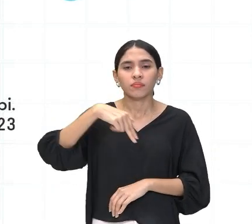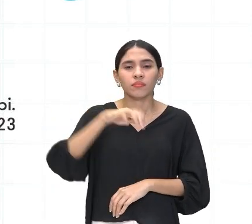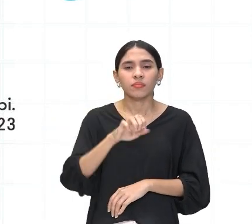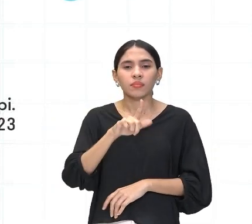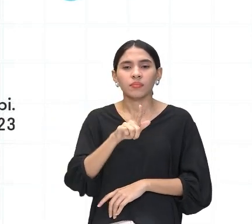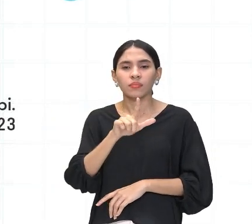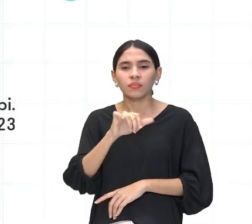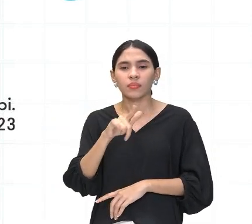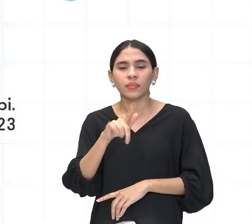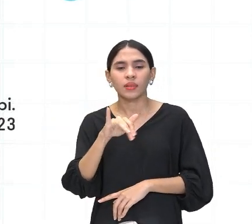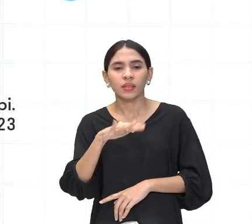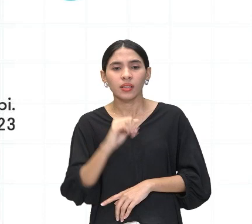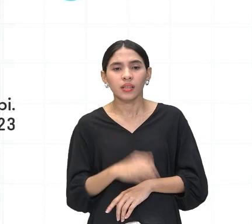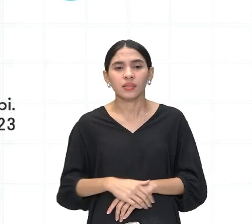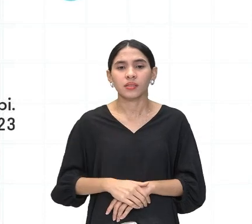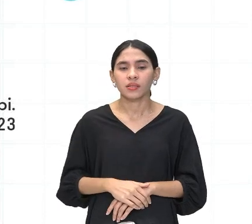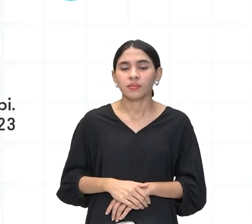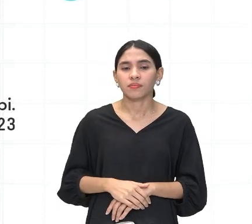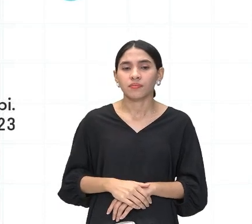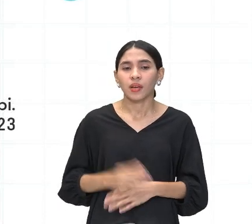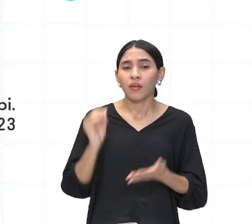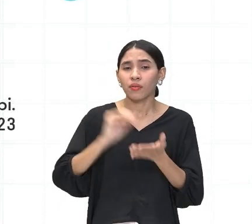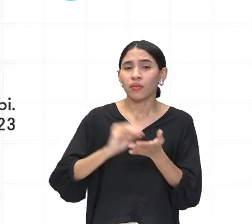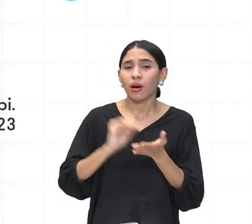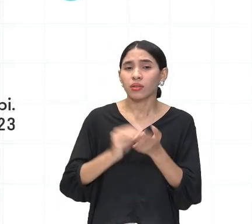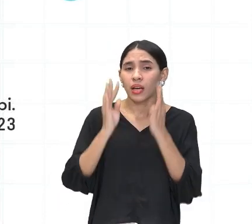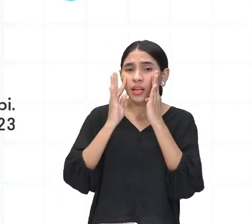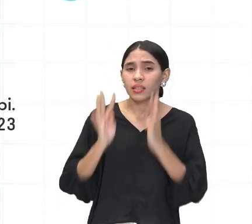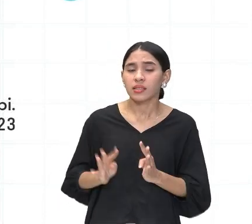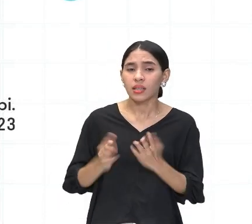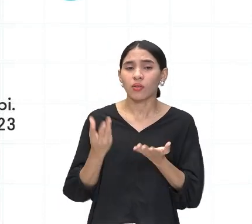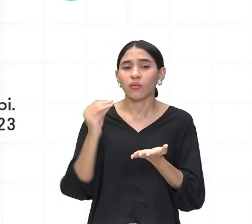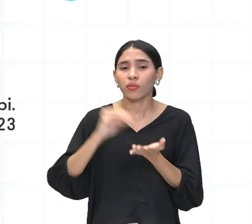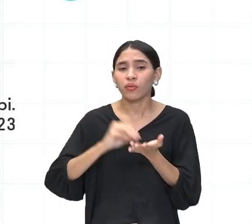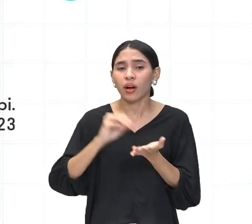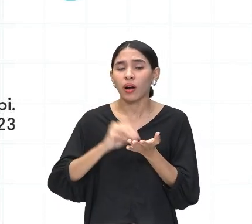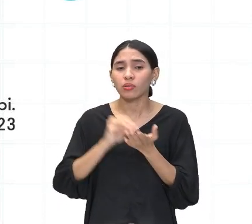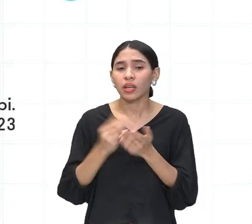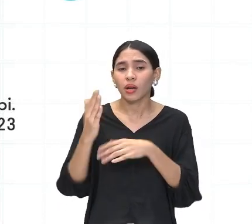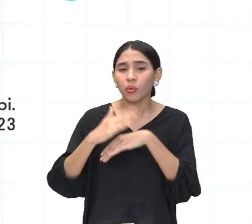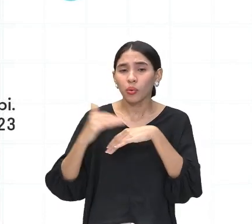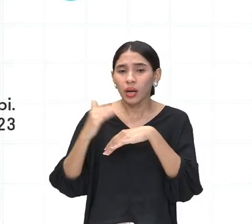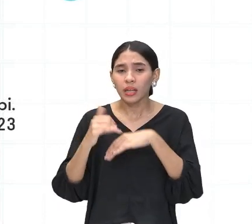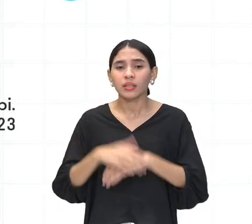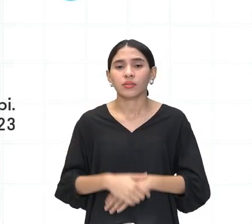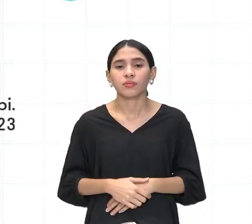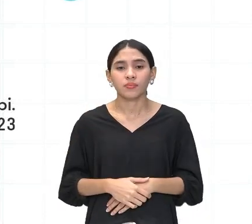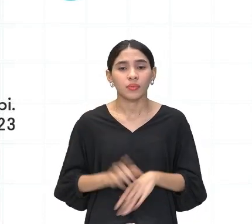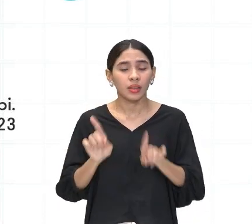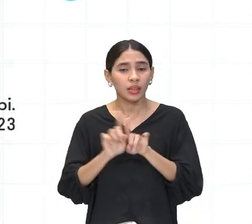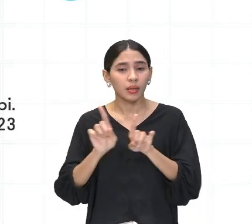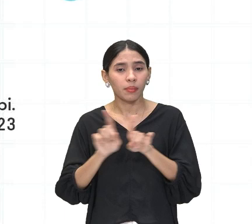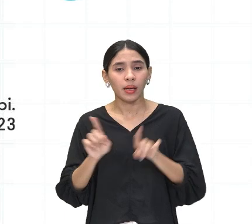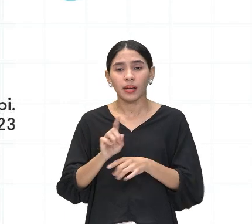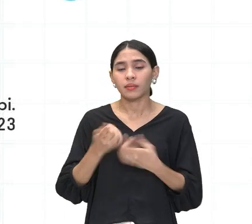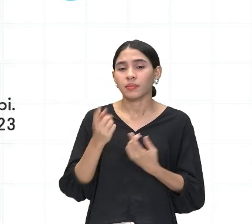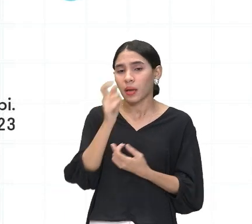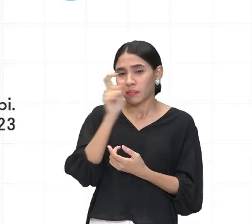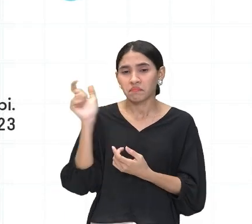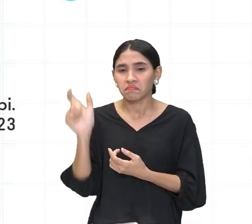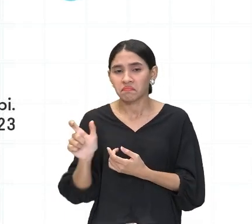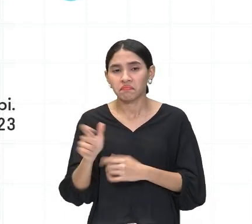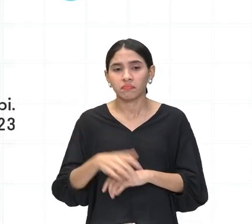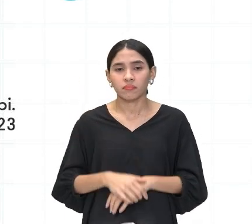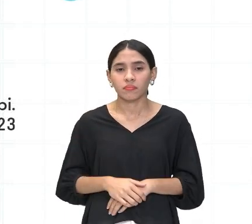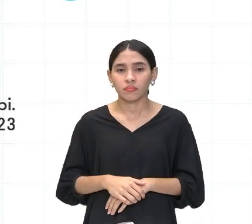negligência? Desatenção e descuido. Também não poderá sofrer discriminação, né? E também não será